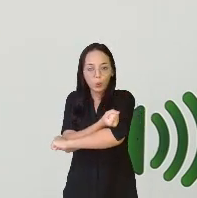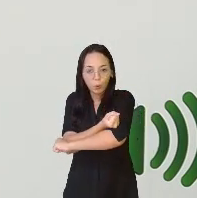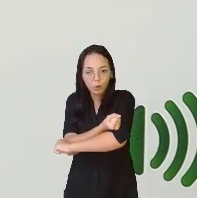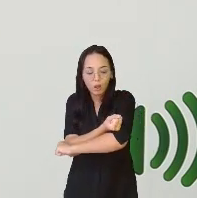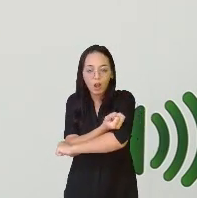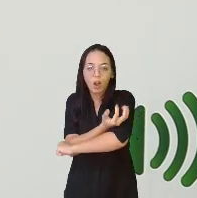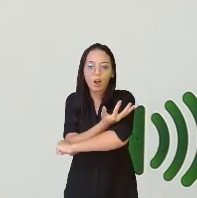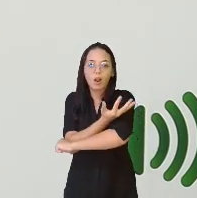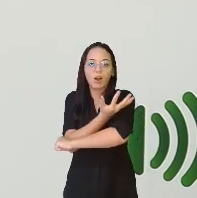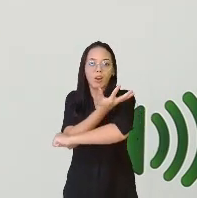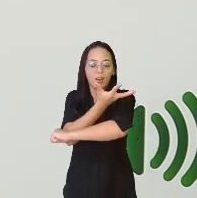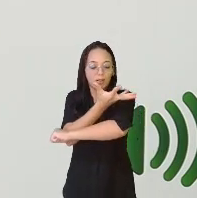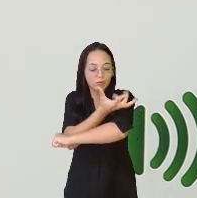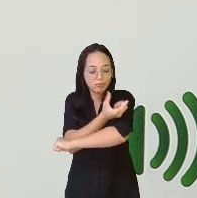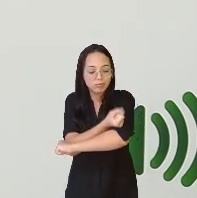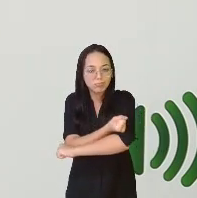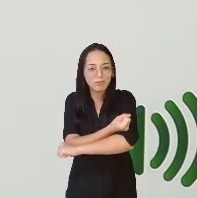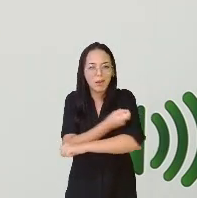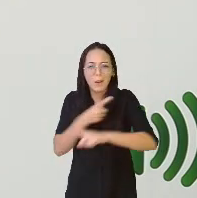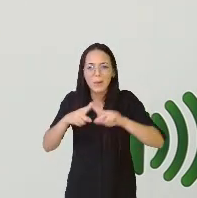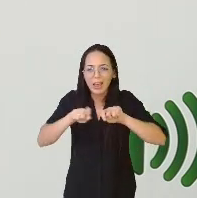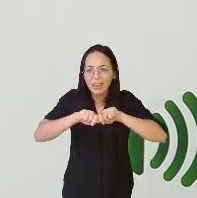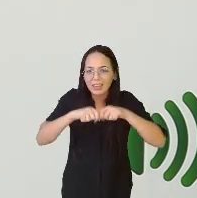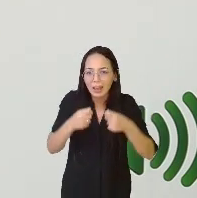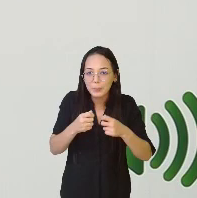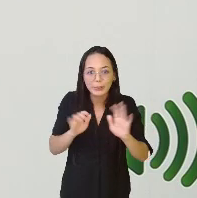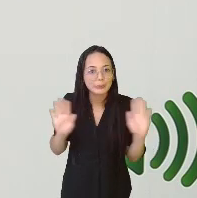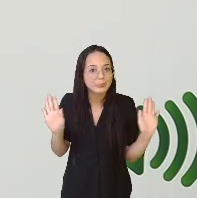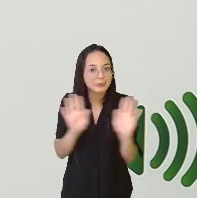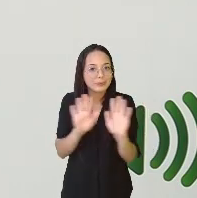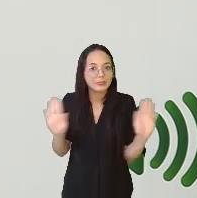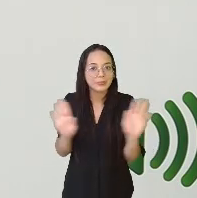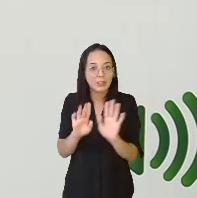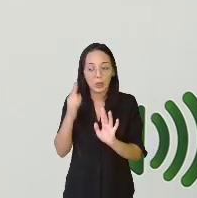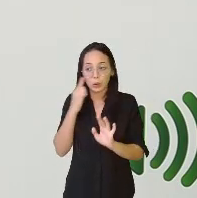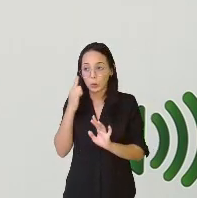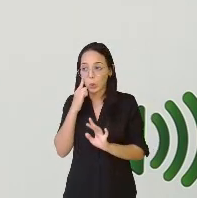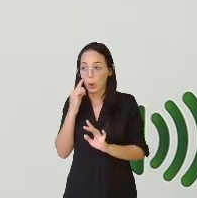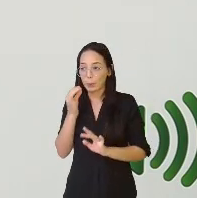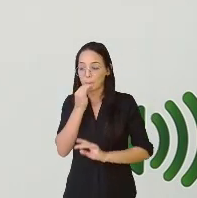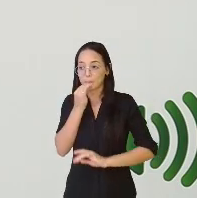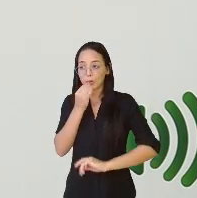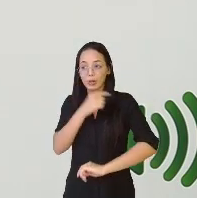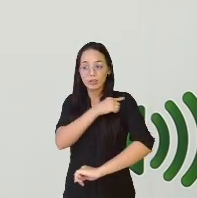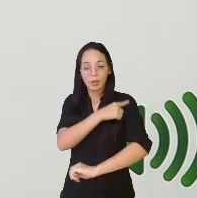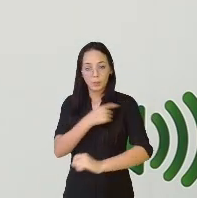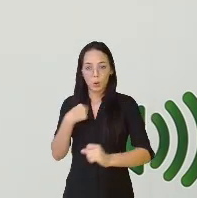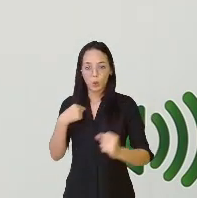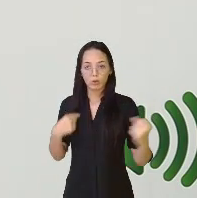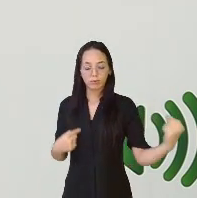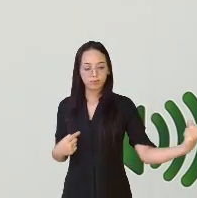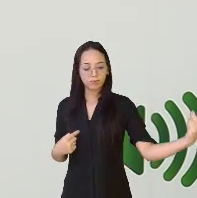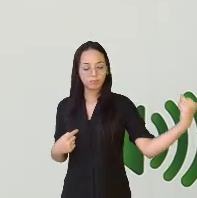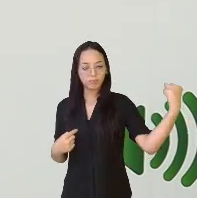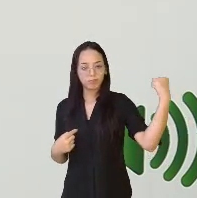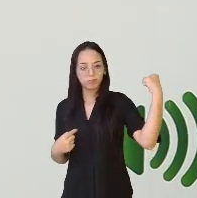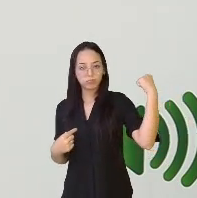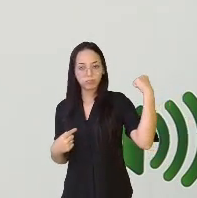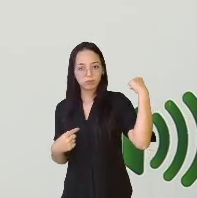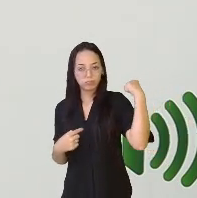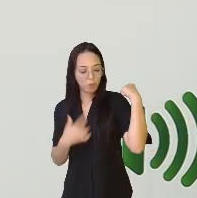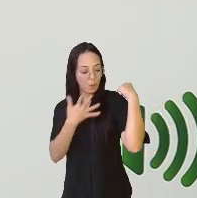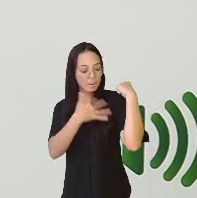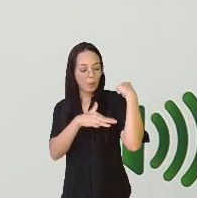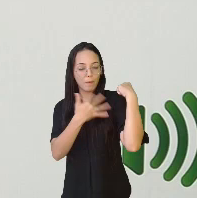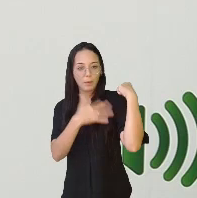relaxa sem quebrar. Um exemplo simples, o nosso bíceps aqui, quando a gente faz esse